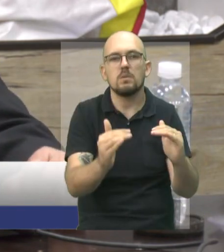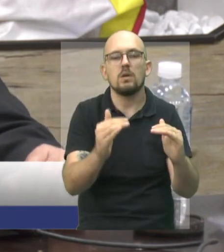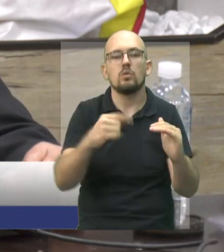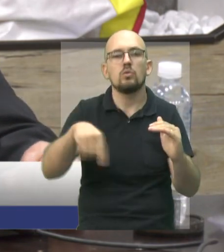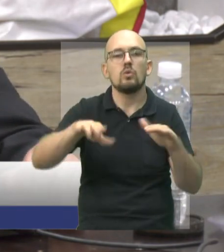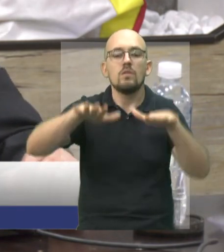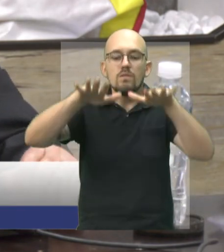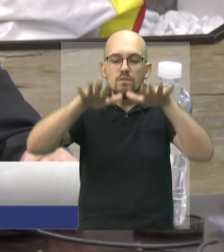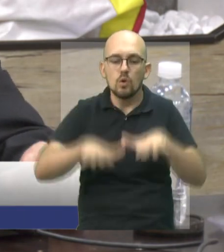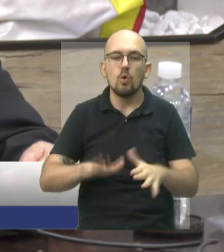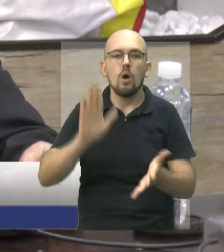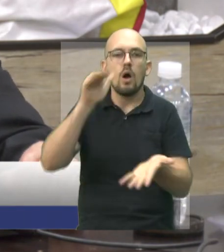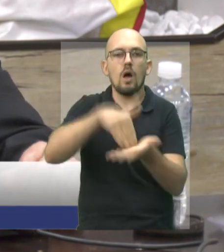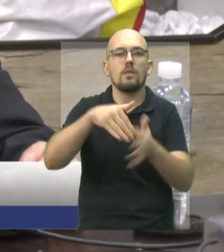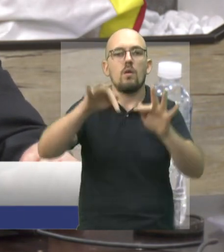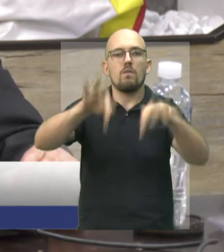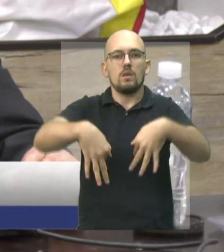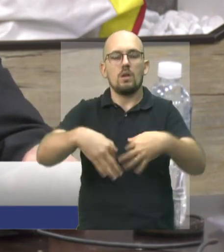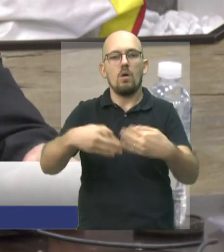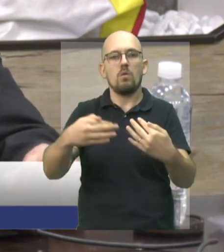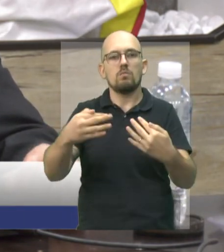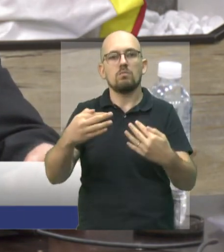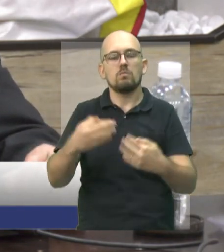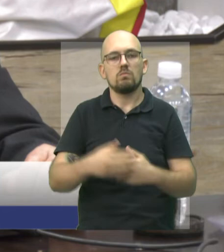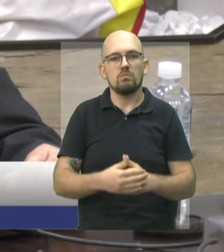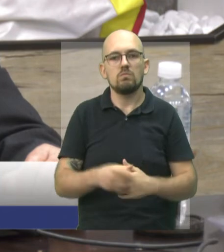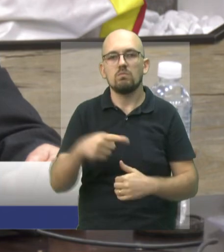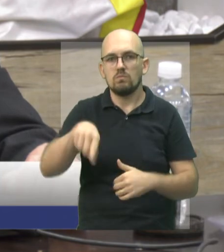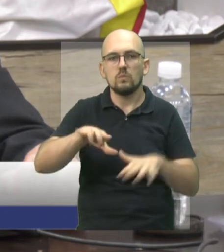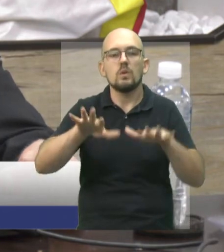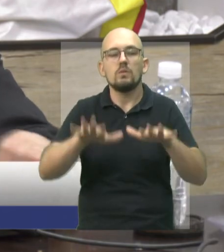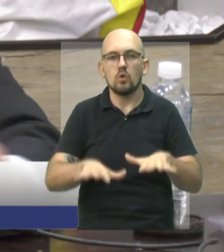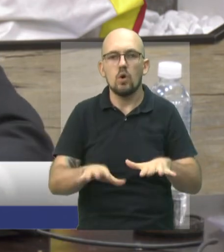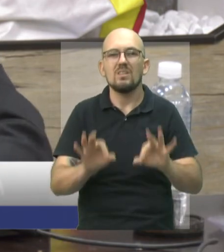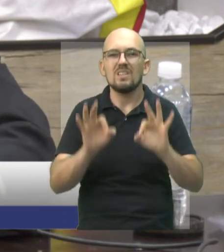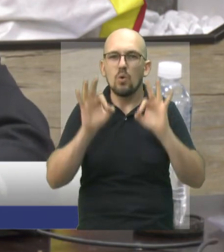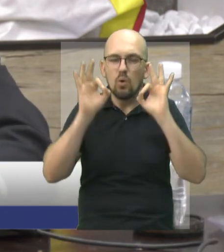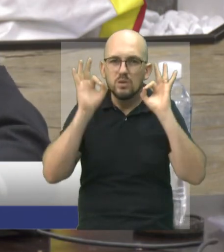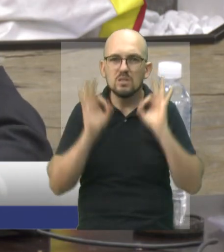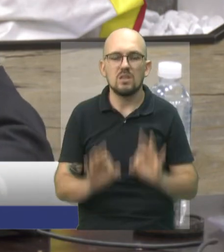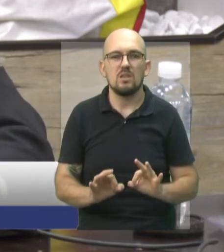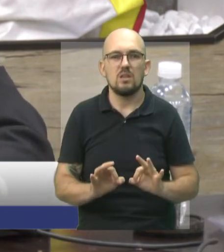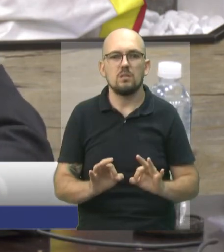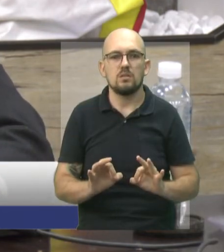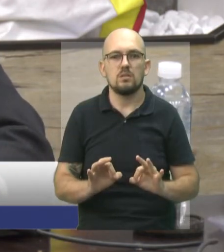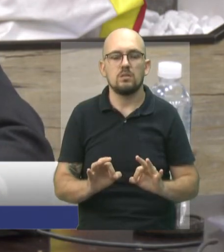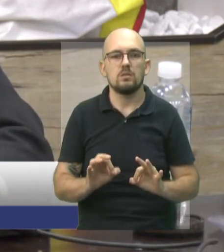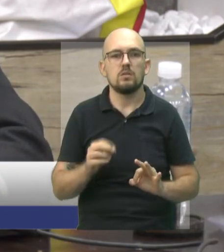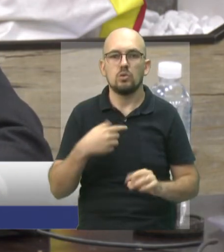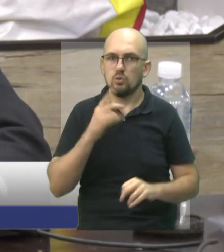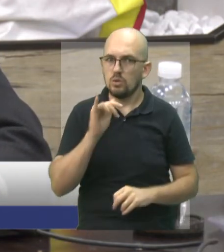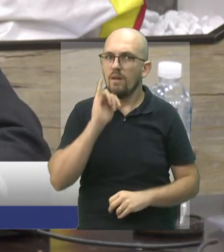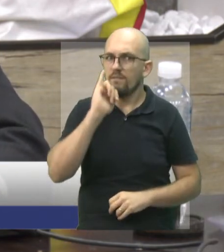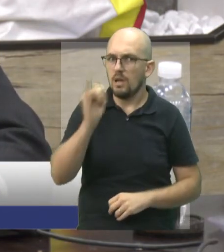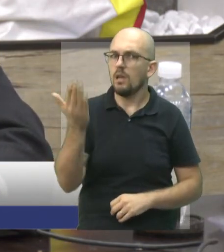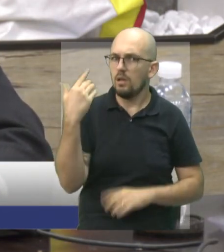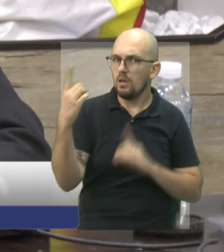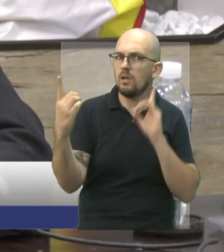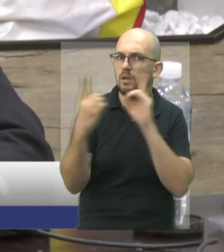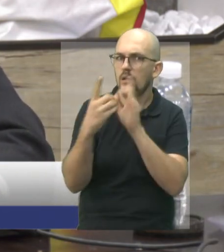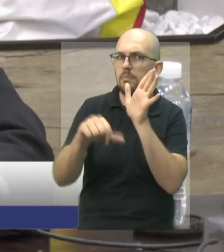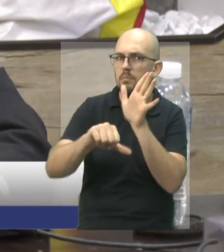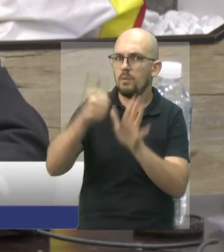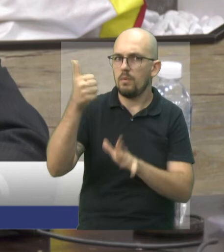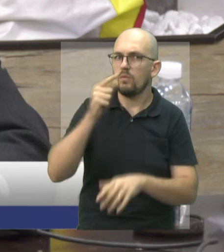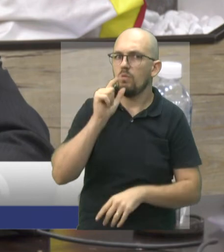ficar aqui até o final dessa sessão. Você, com certeza, como eu já disse para você quando eu te conheci a primeira